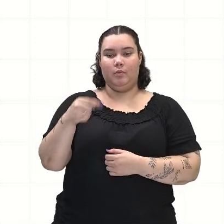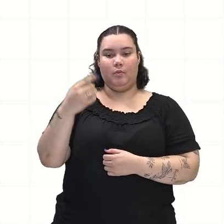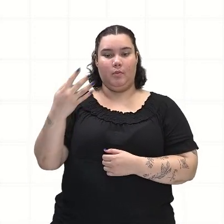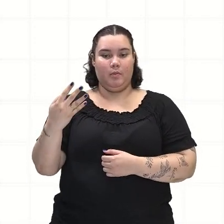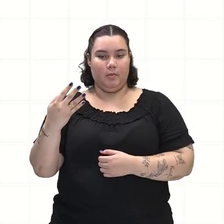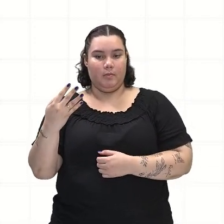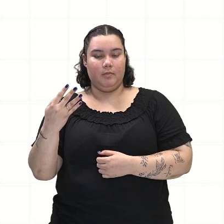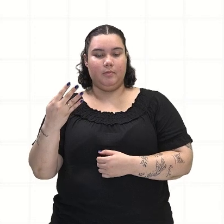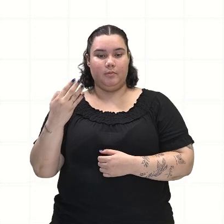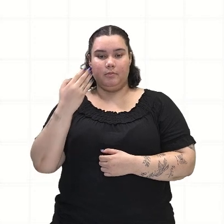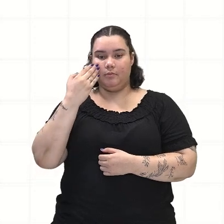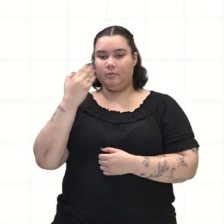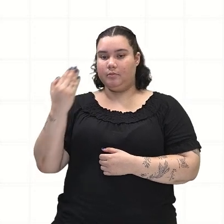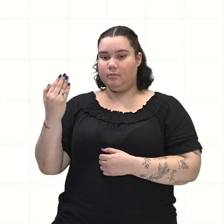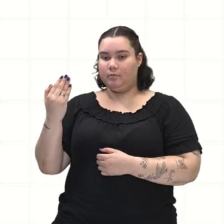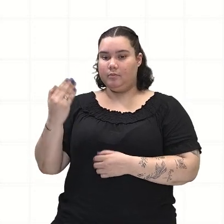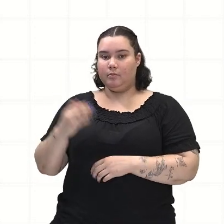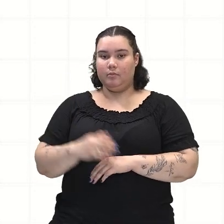ficar